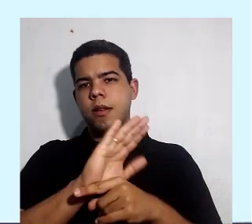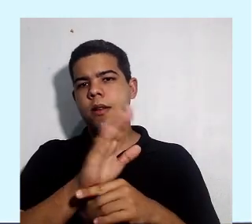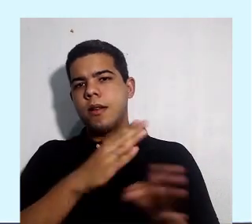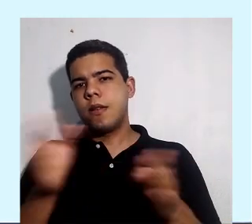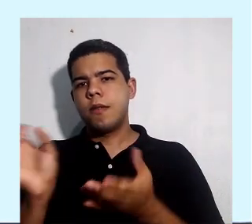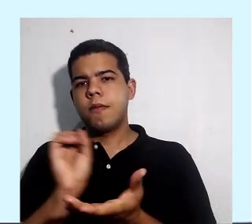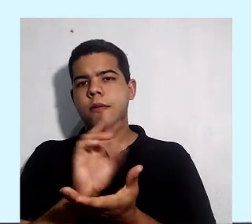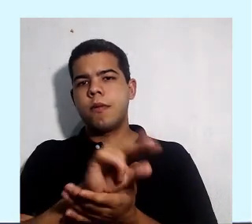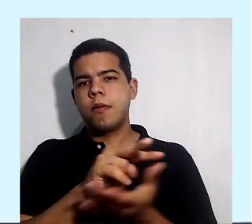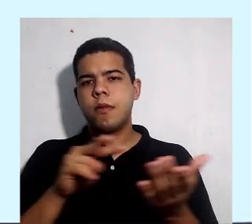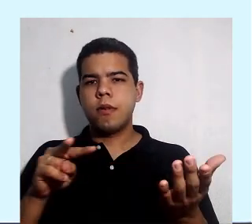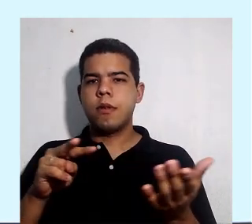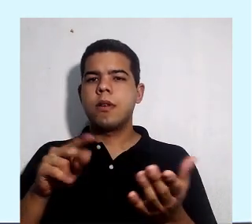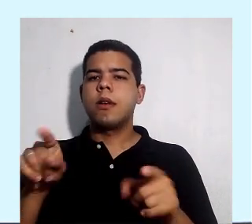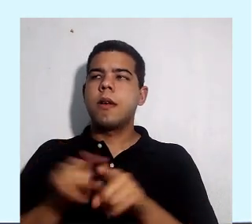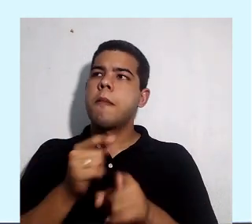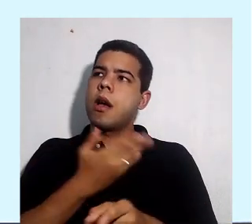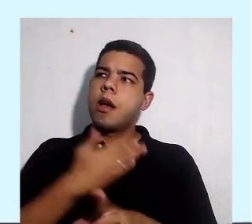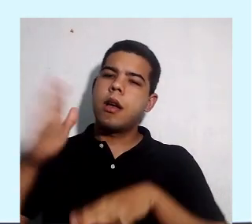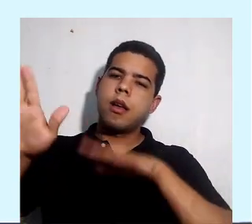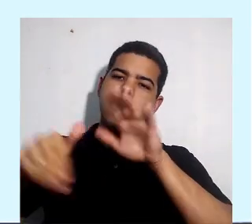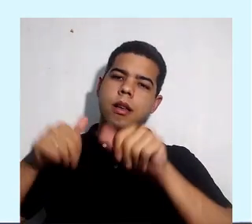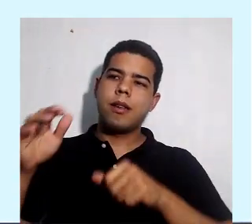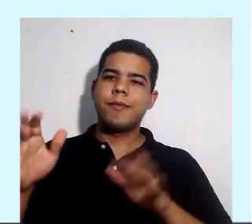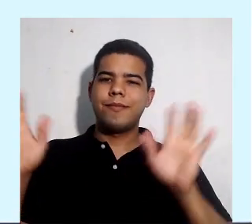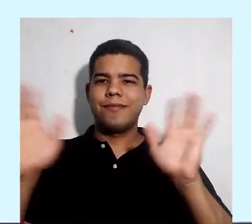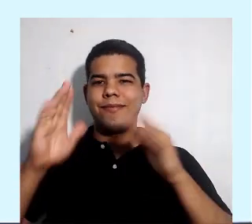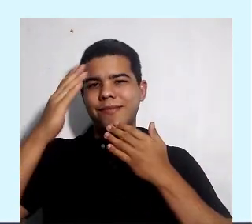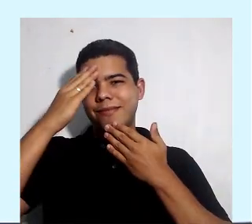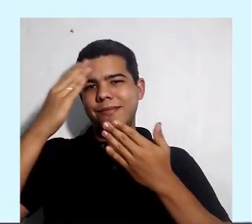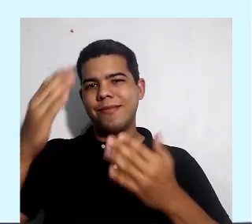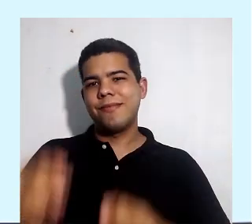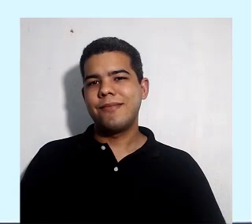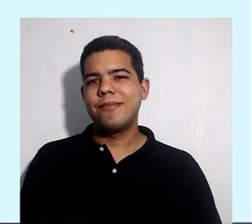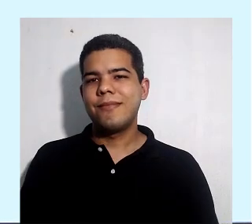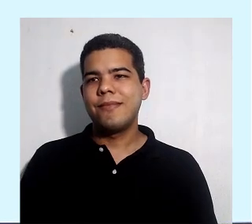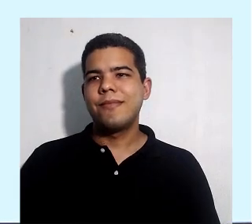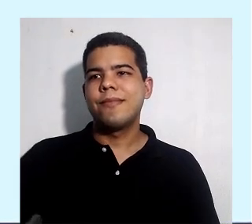Continue assistindo aos nossos vídeos do Educa PE e chame mais os seus colegas. Obrigado.